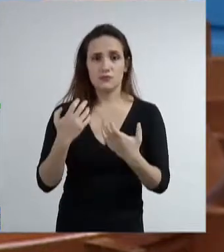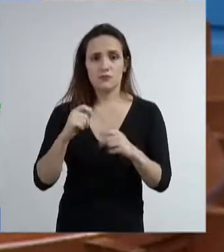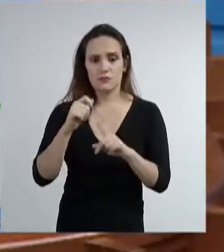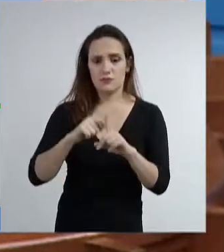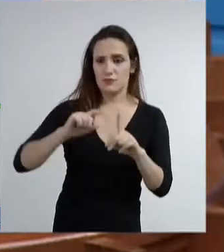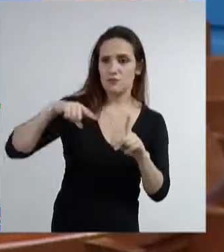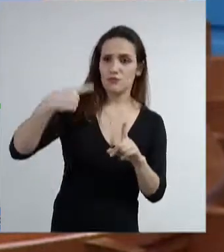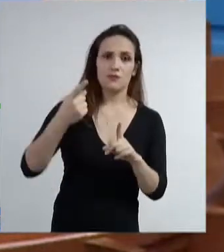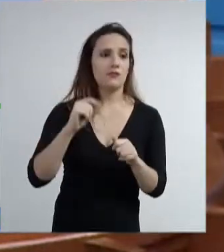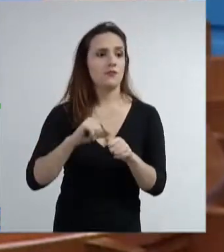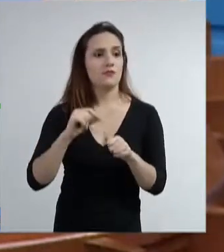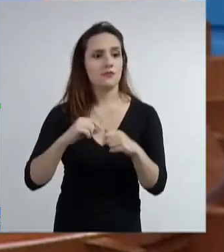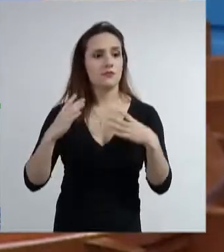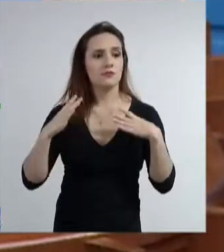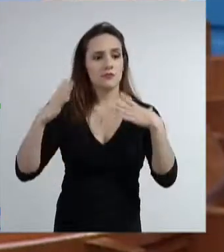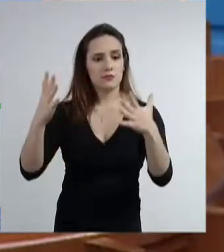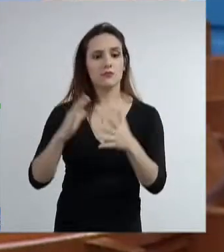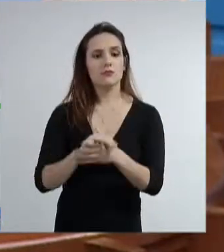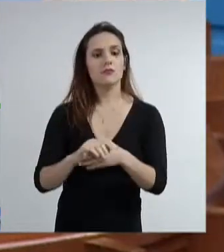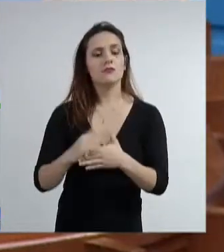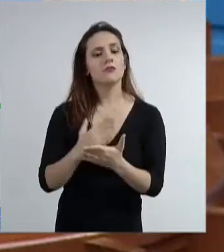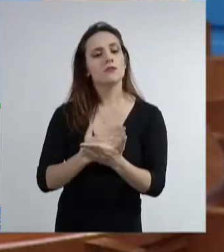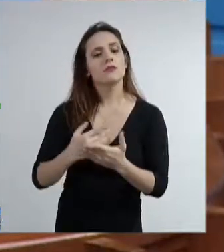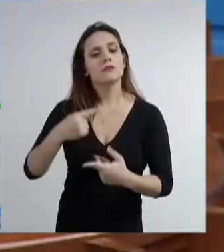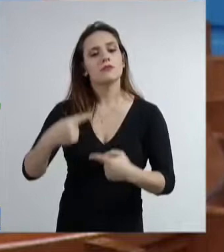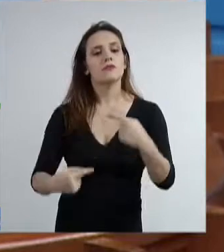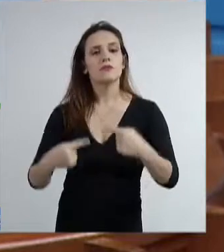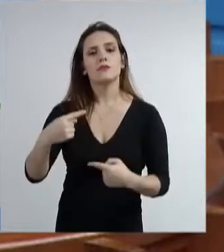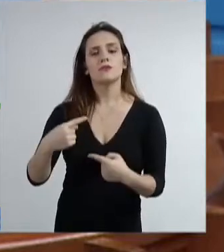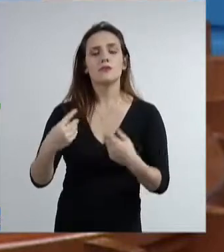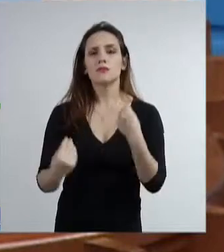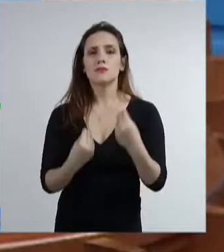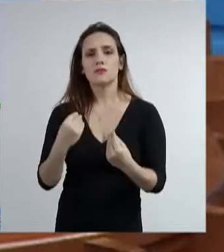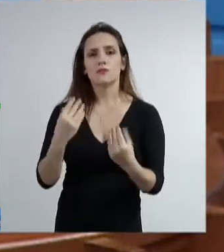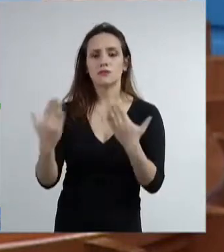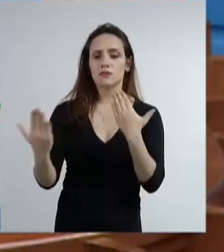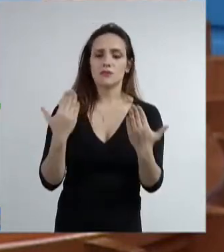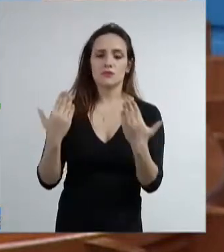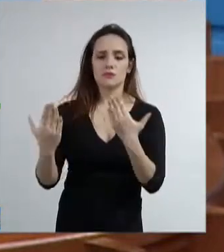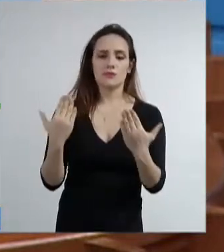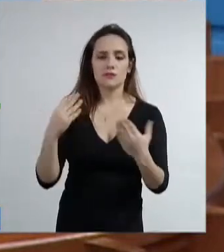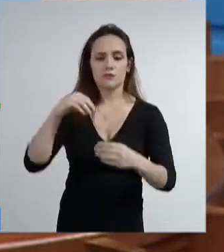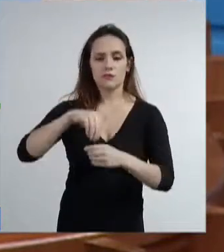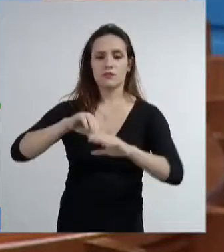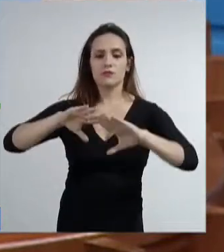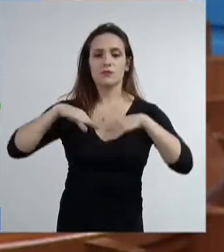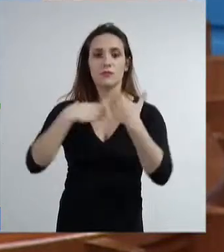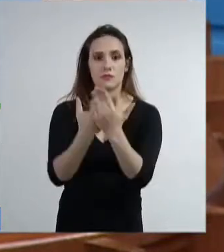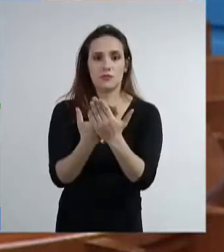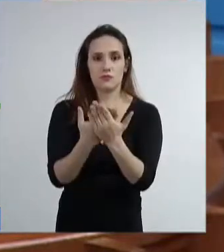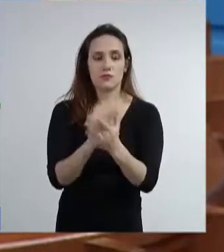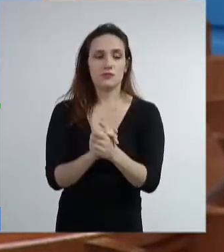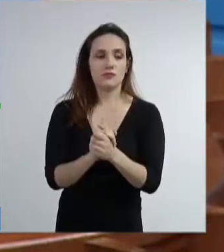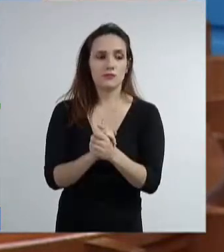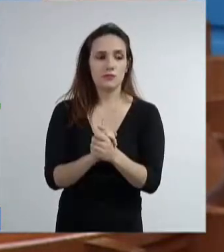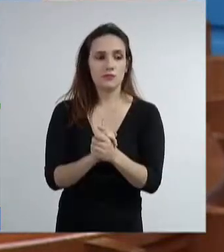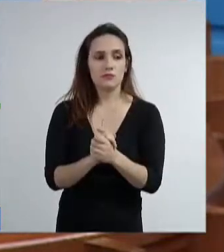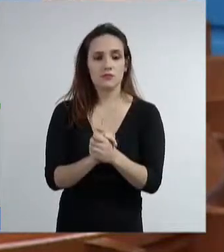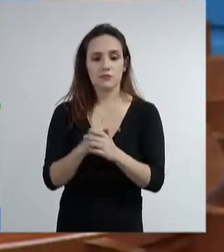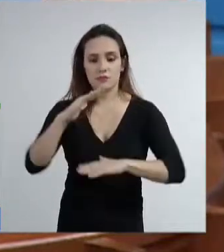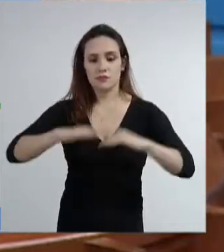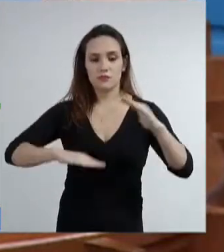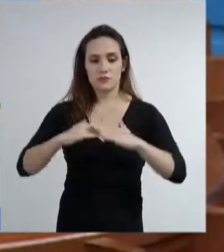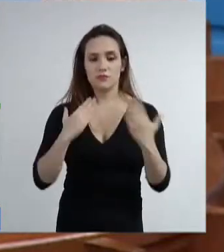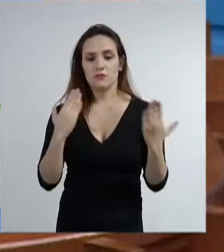mês para debater essa questão da psicologia presente nas escolas, da psicologia